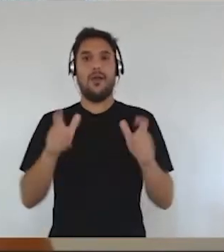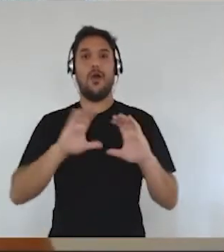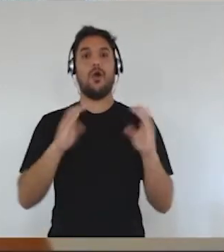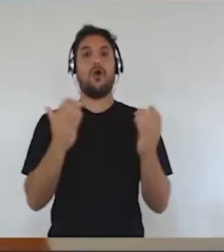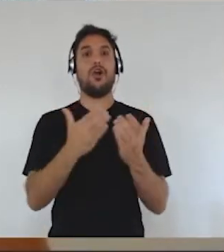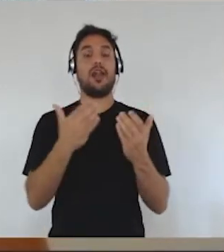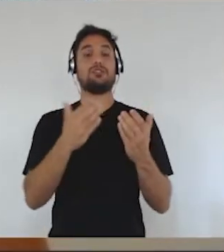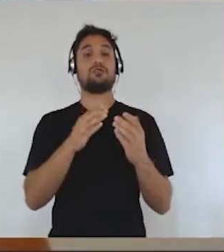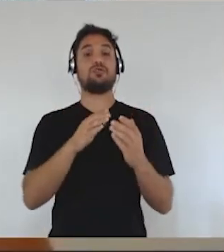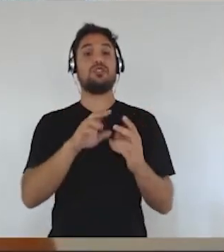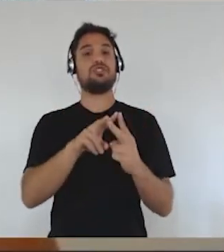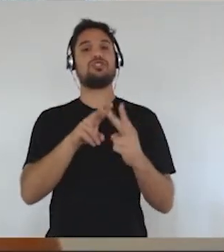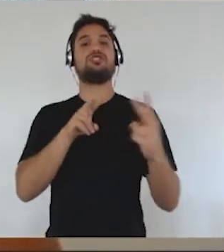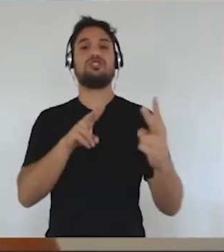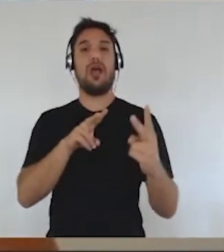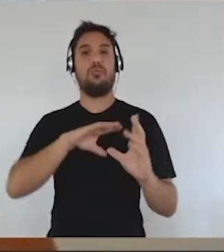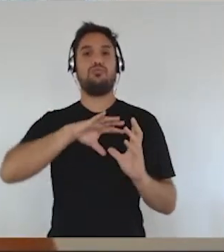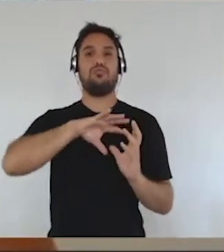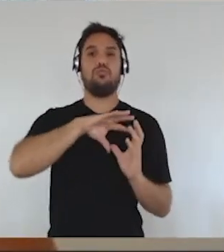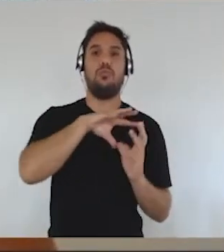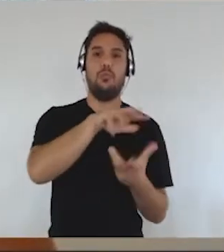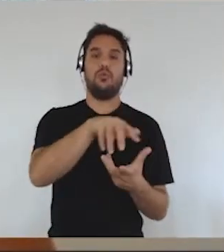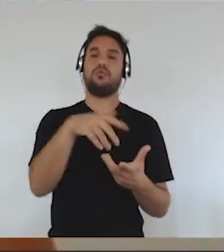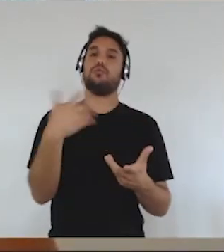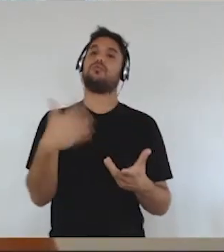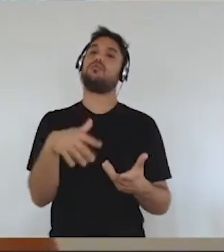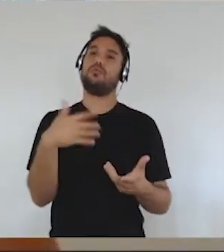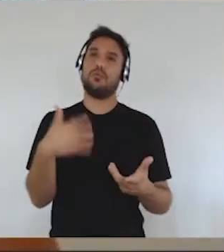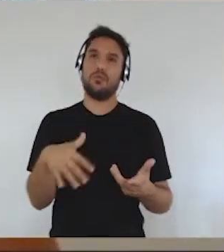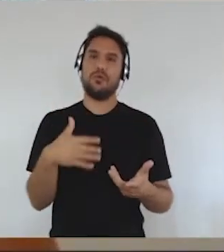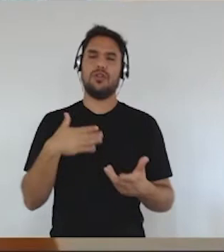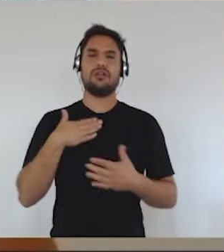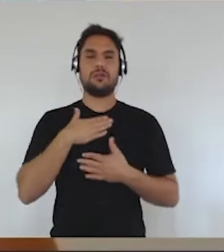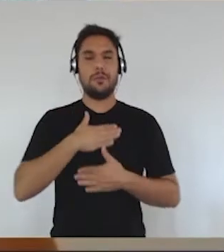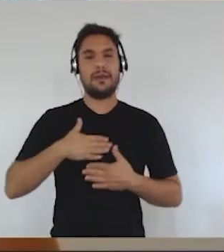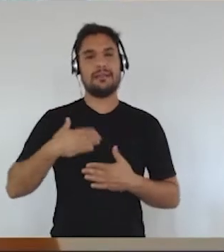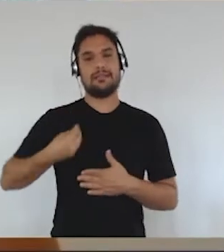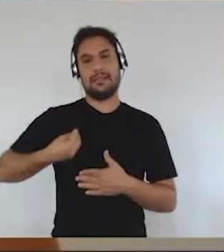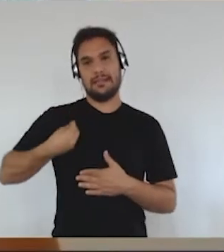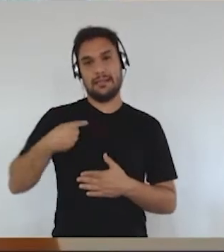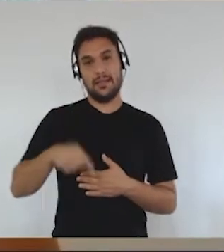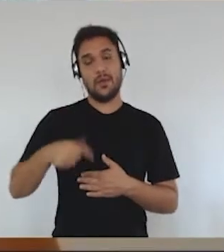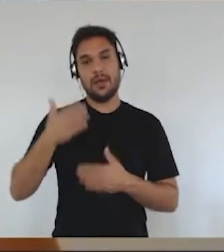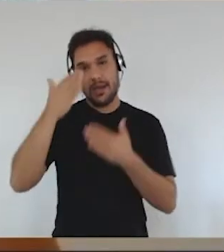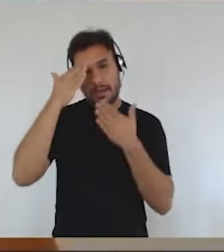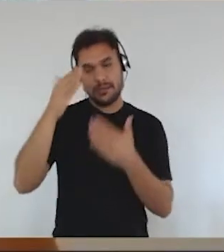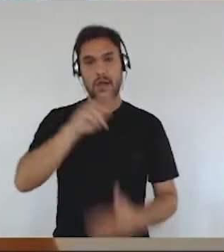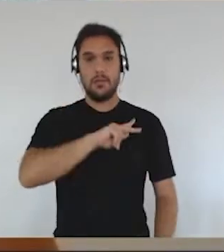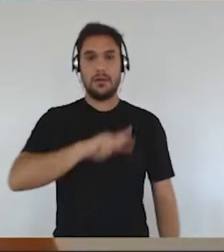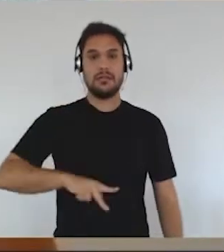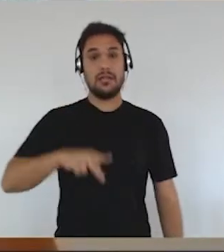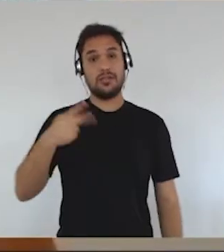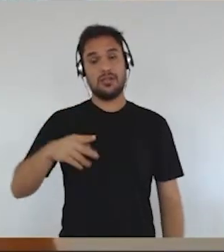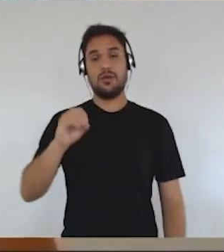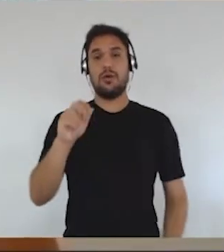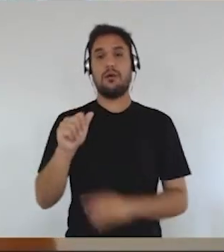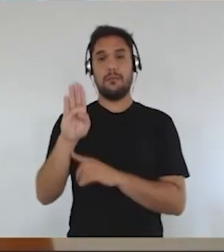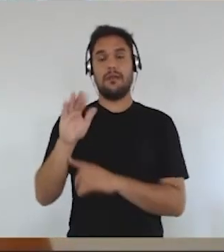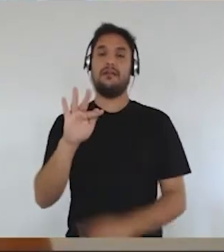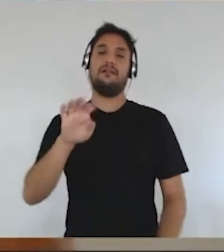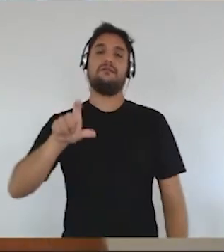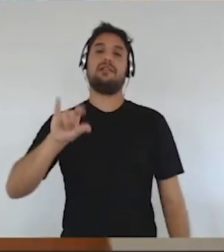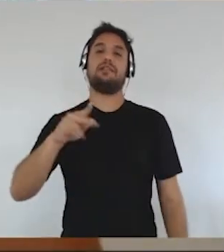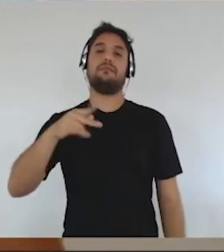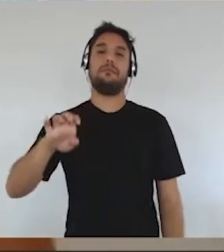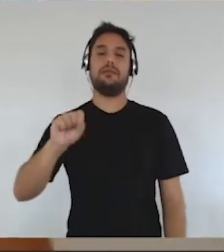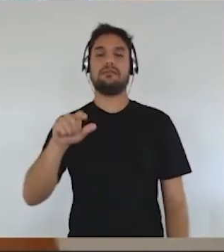digital internacional do mundo, né, que a gente está tendo o prazer de estar aqui. Quero agradecer ao presidente Felipe Santa Cruz